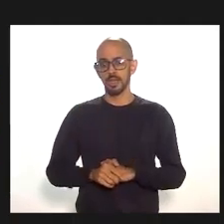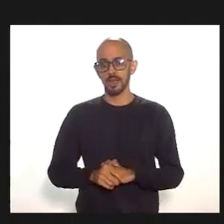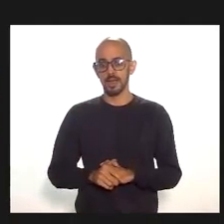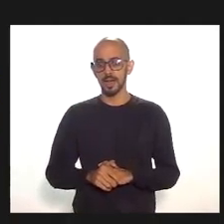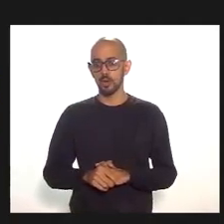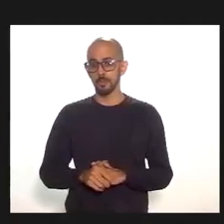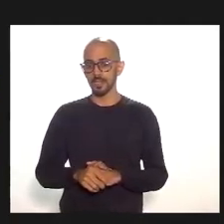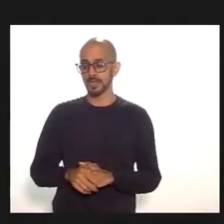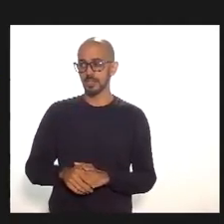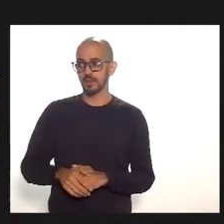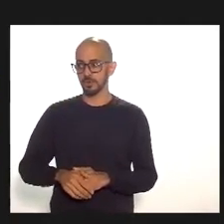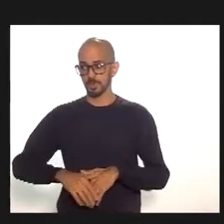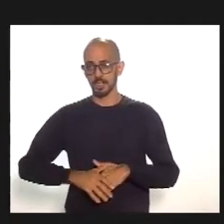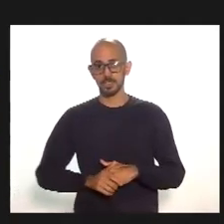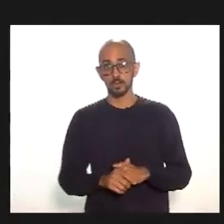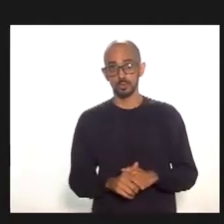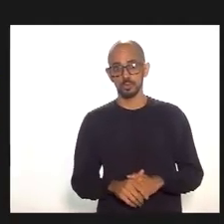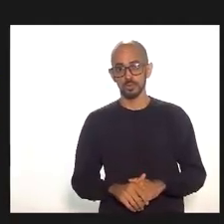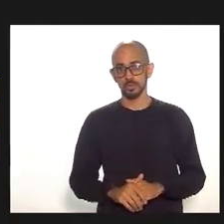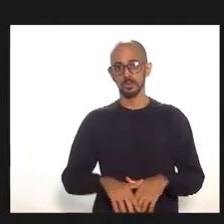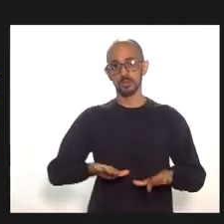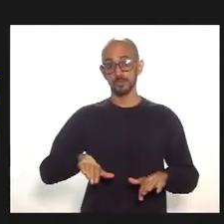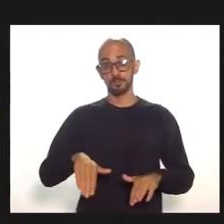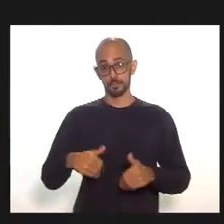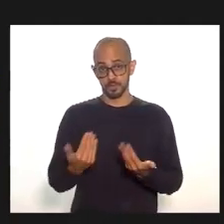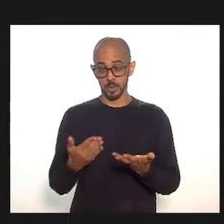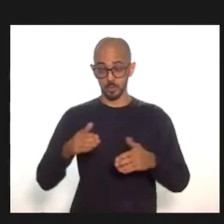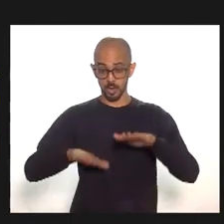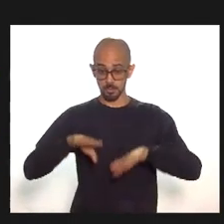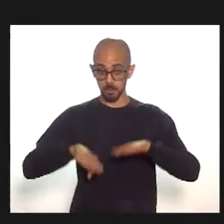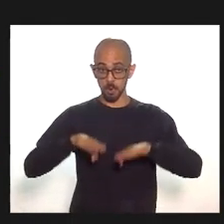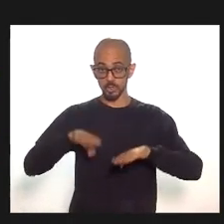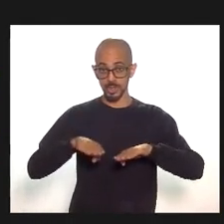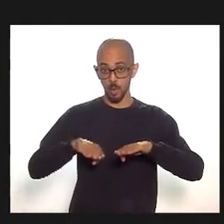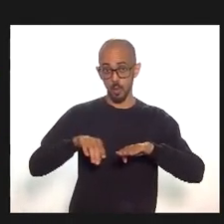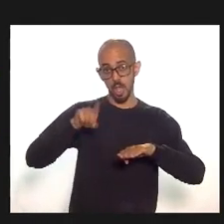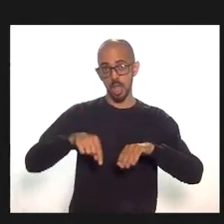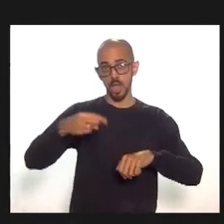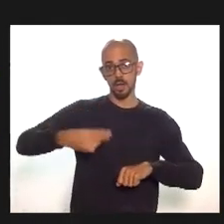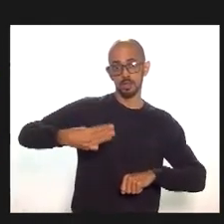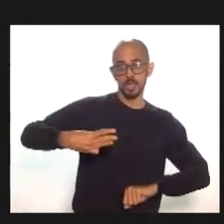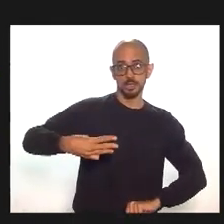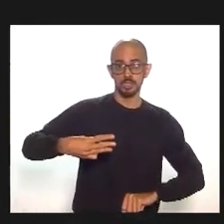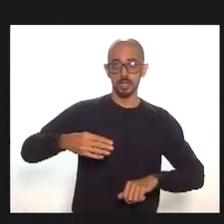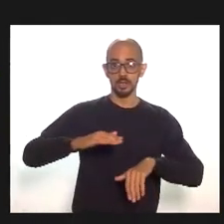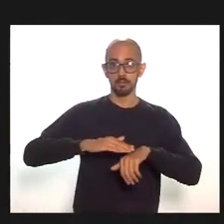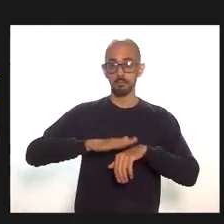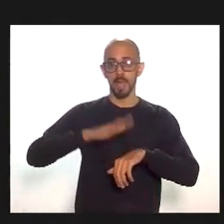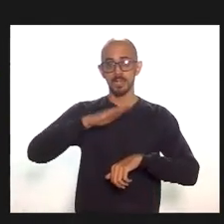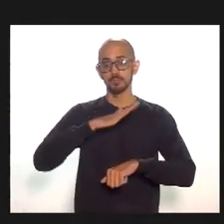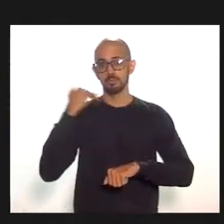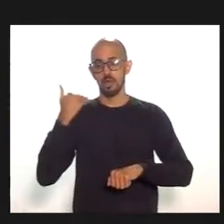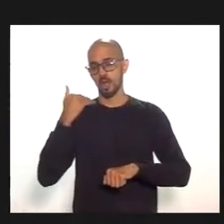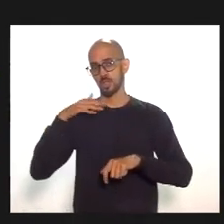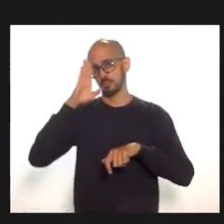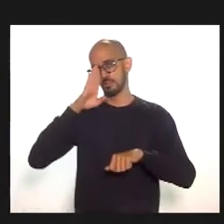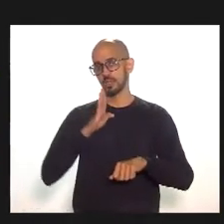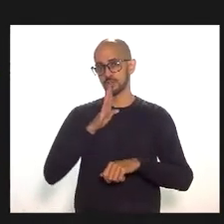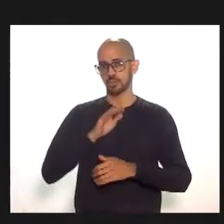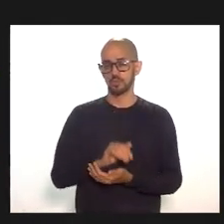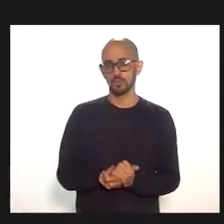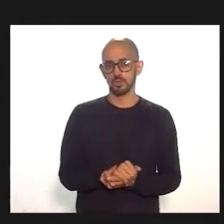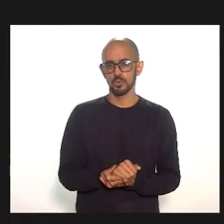Brasil, o terceiro estado onde, proporcionalmente, o tamanho da população mais se morre gente no Brasil. O que é que o governador